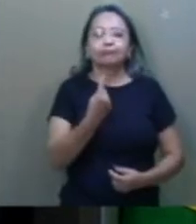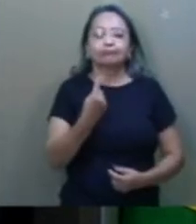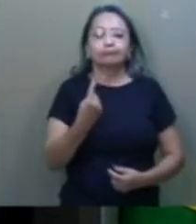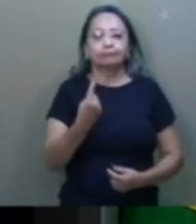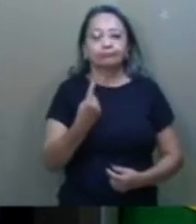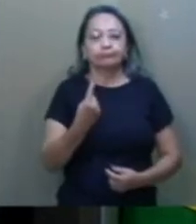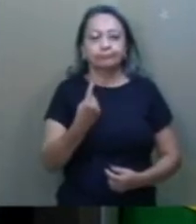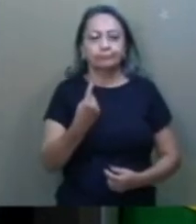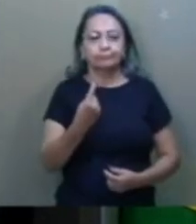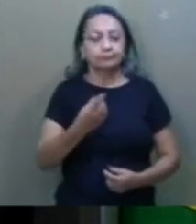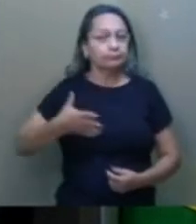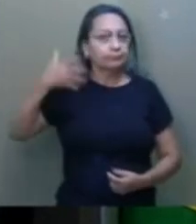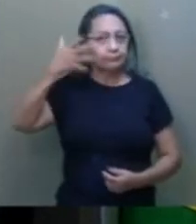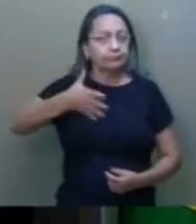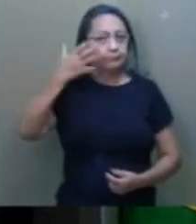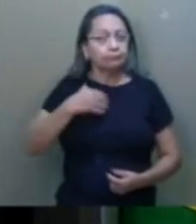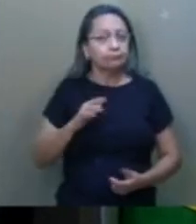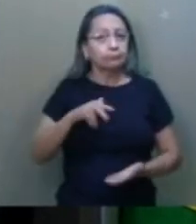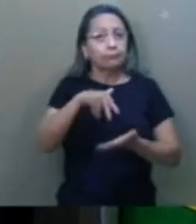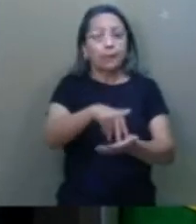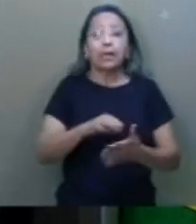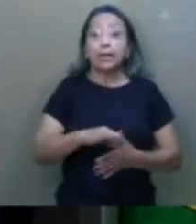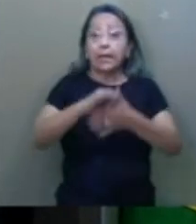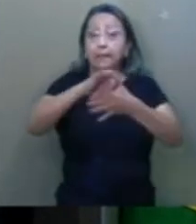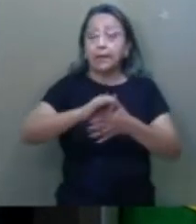condição, como tenho atuado de líder do governo,